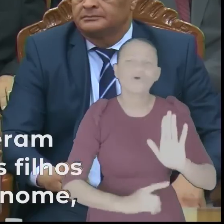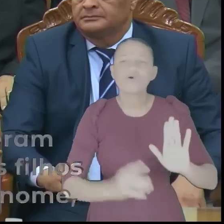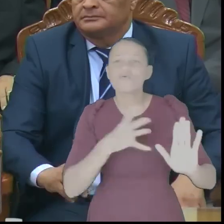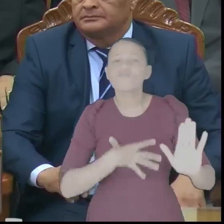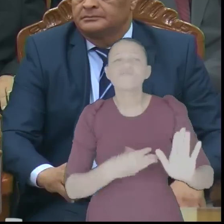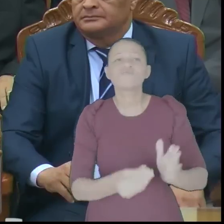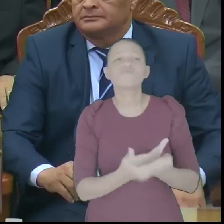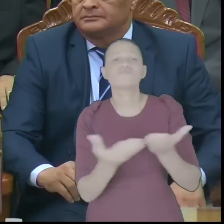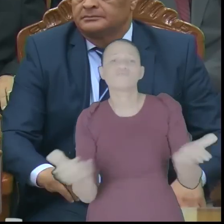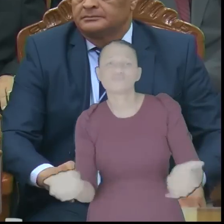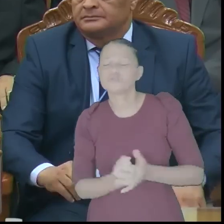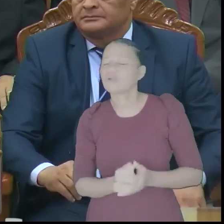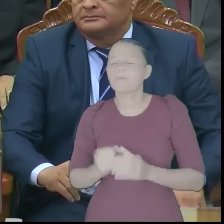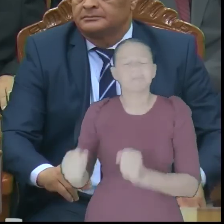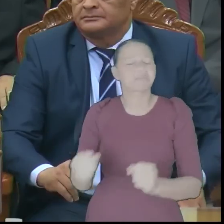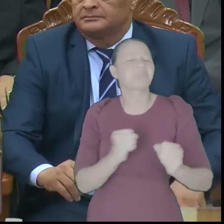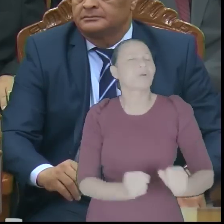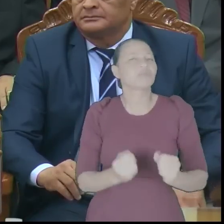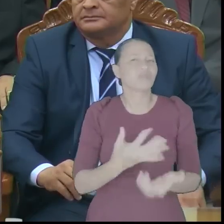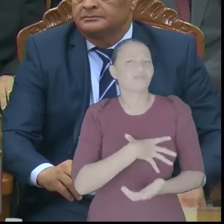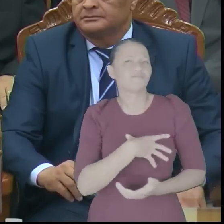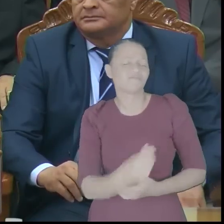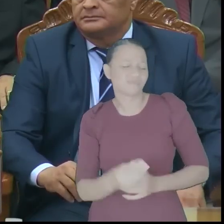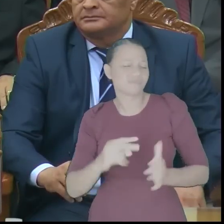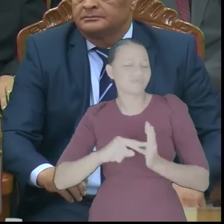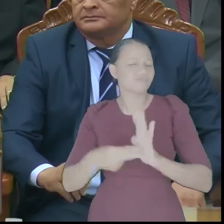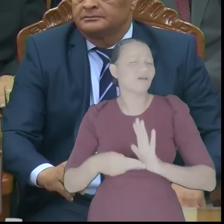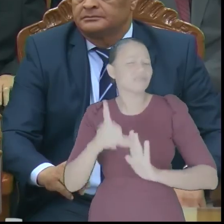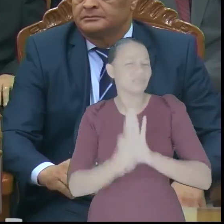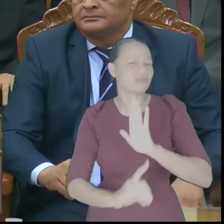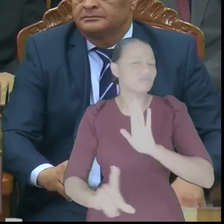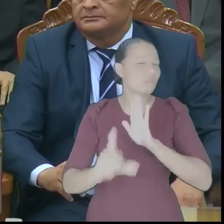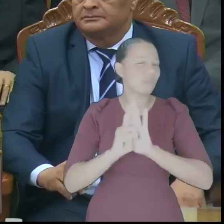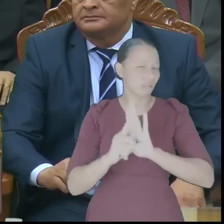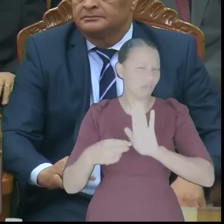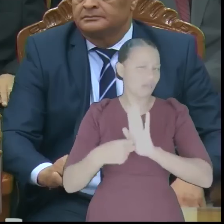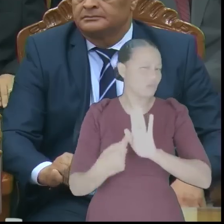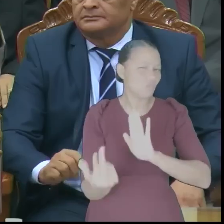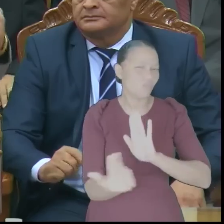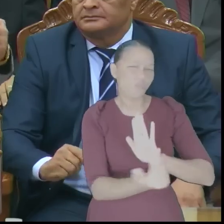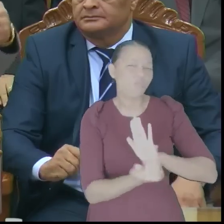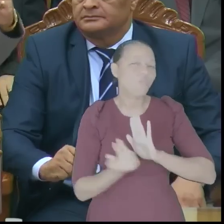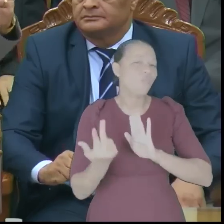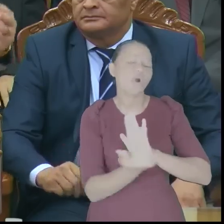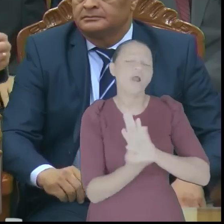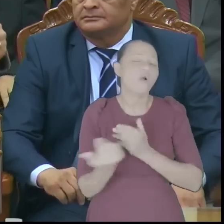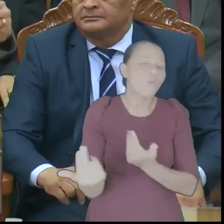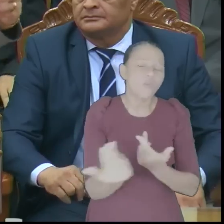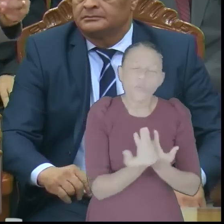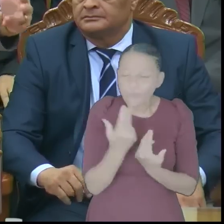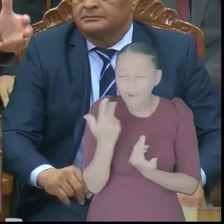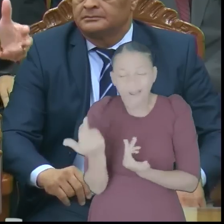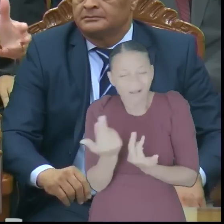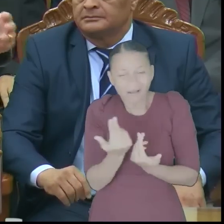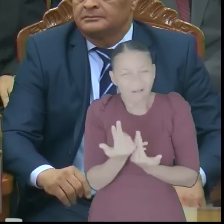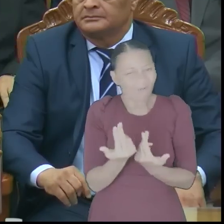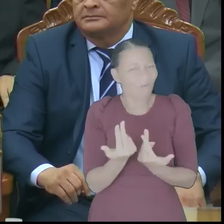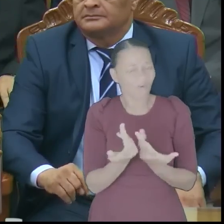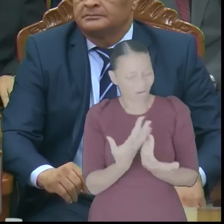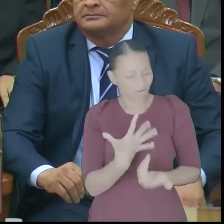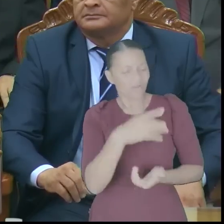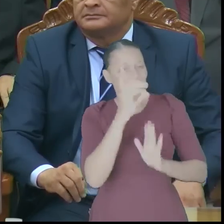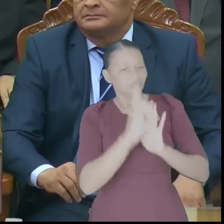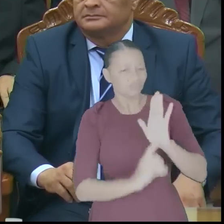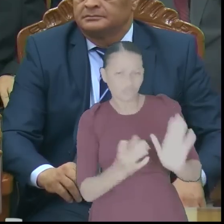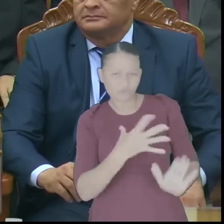o poder de filho é a mesma coisa que direito, legal. Ou seja, nós temos o mesmo direito de filho, ou seja,